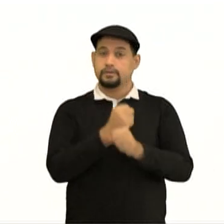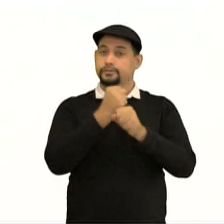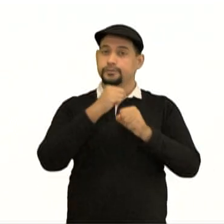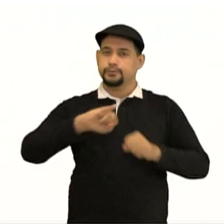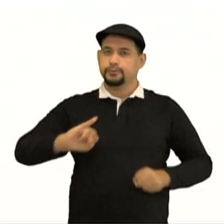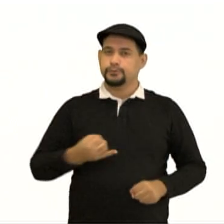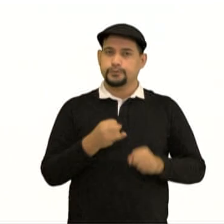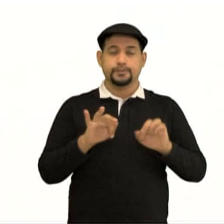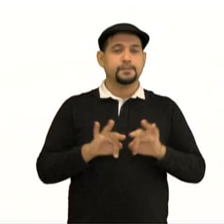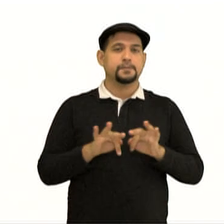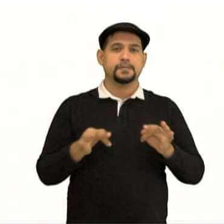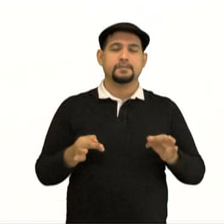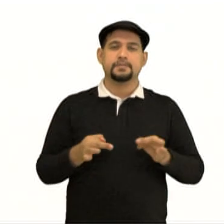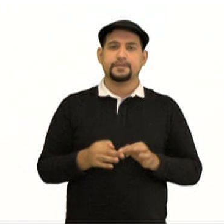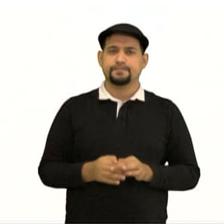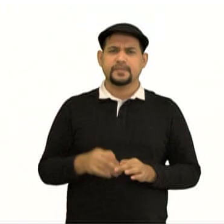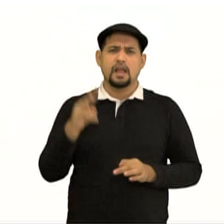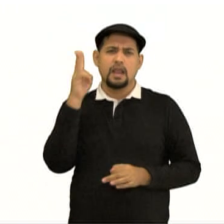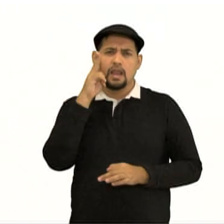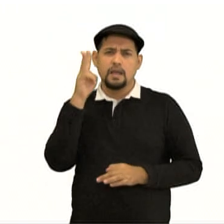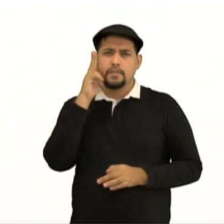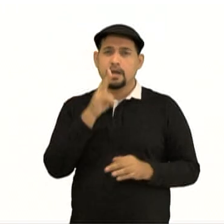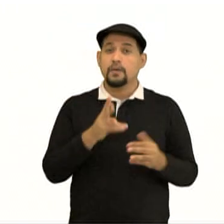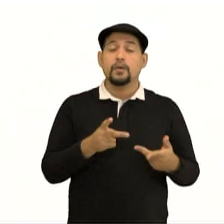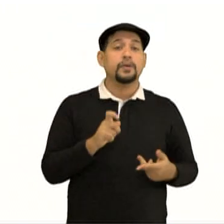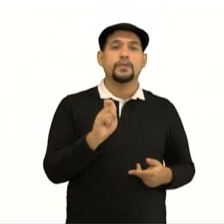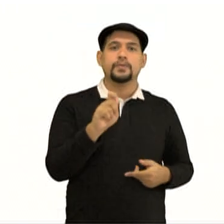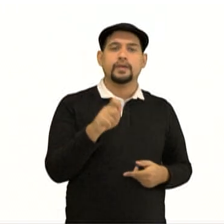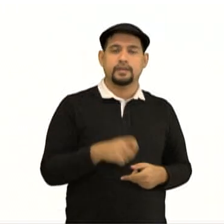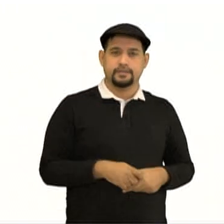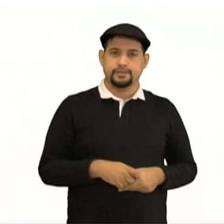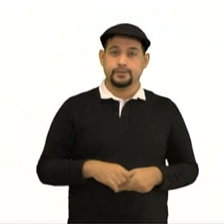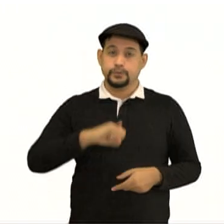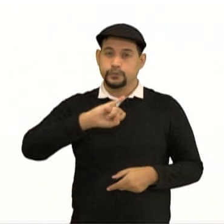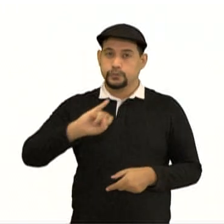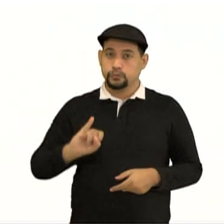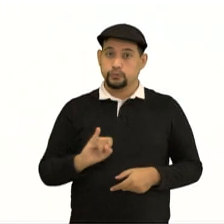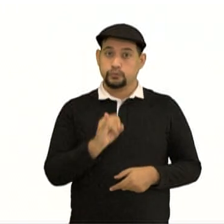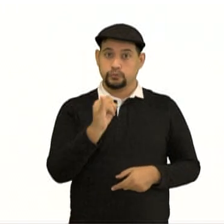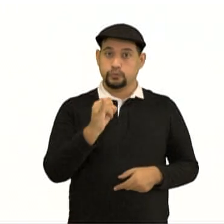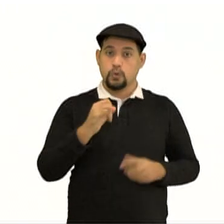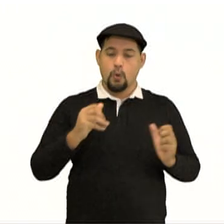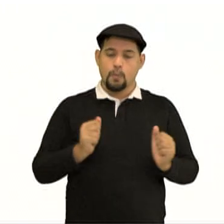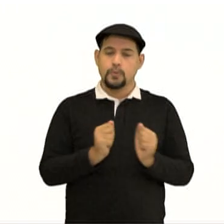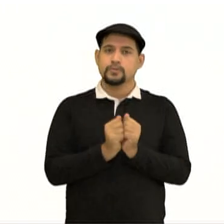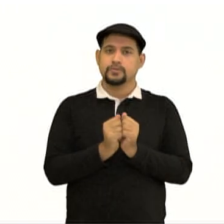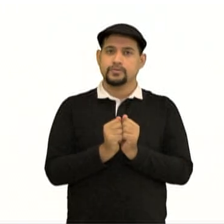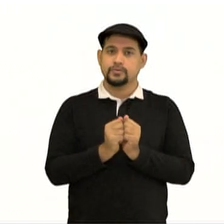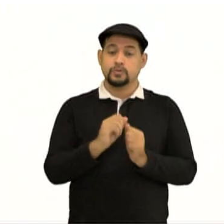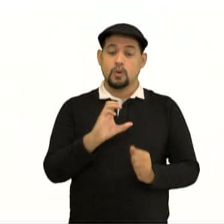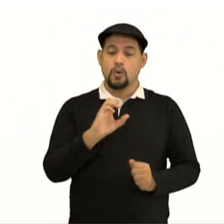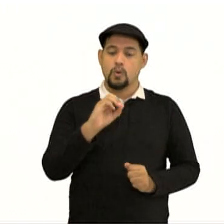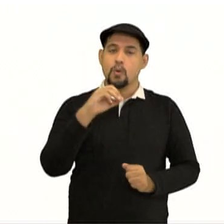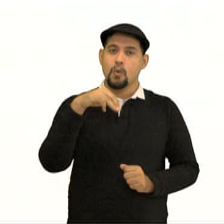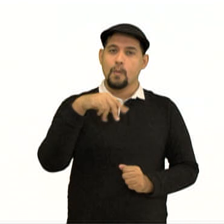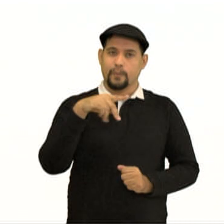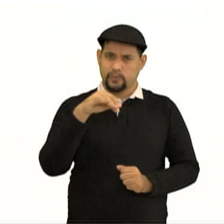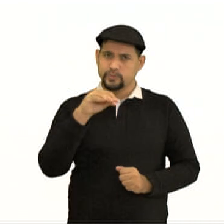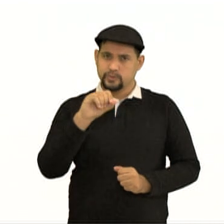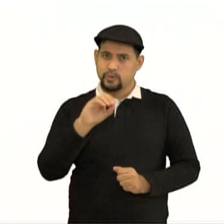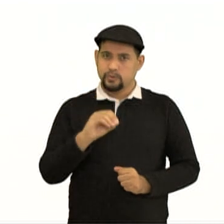juro simples. Agora, vamos relembrar a questão do juro composto, que é juro sobre juro, ou seja, quando